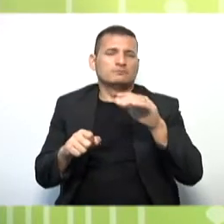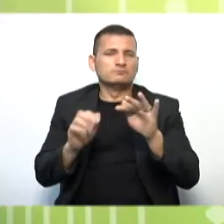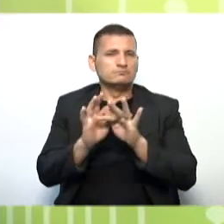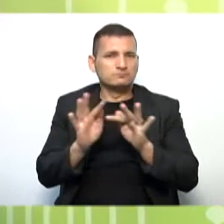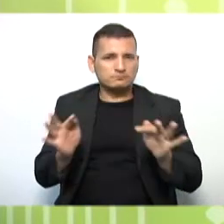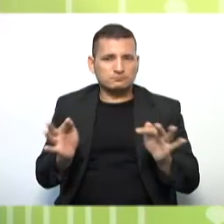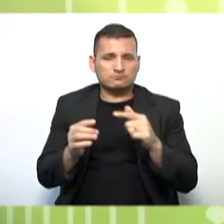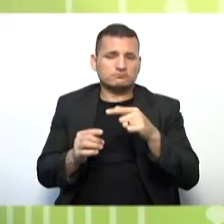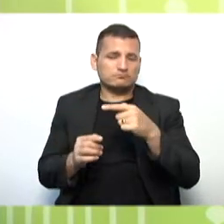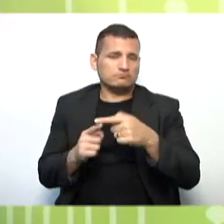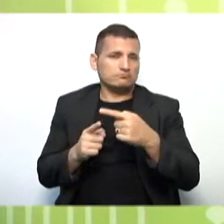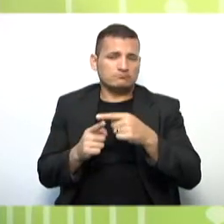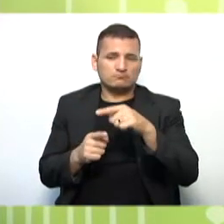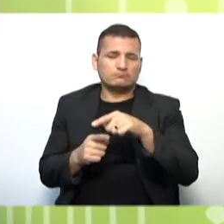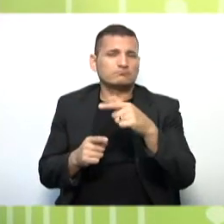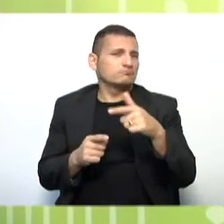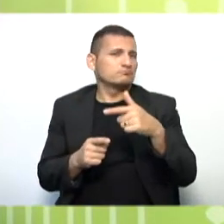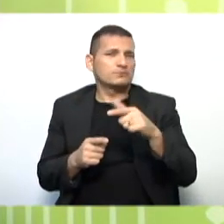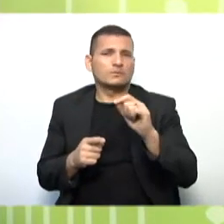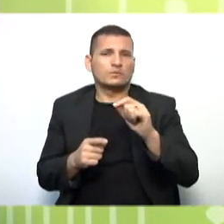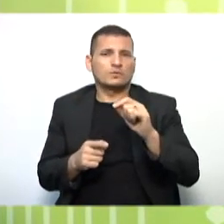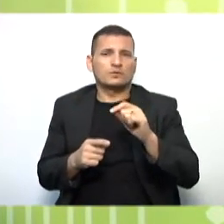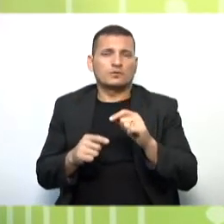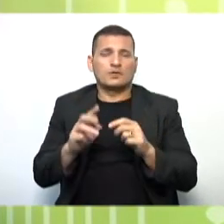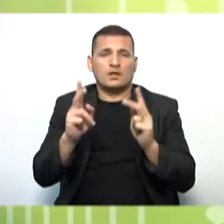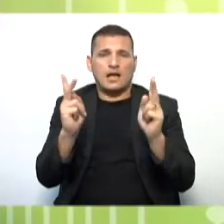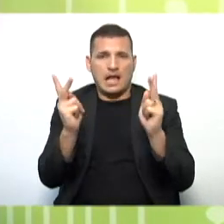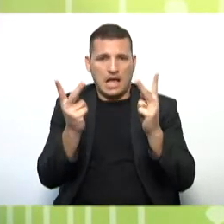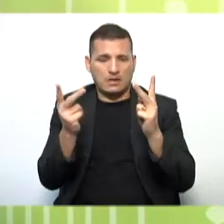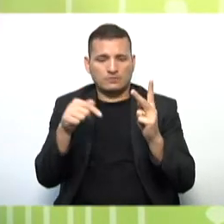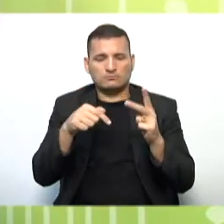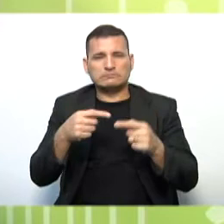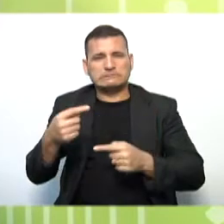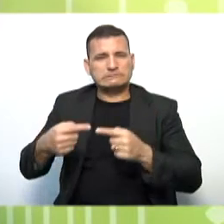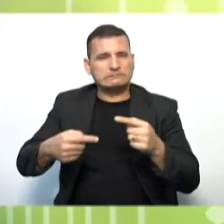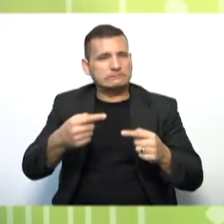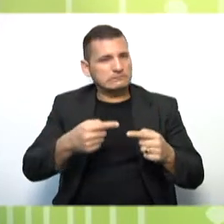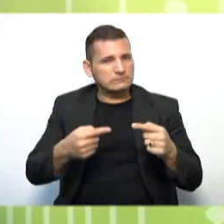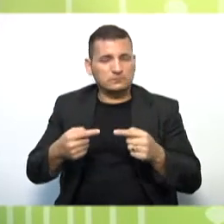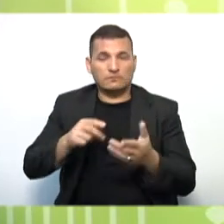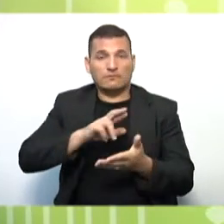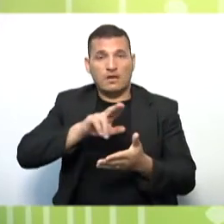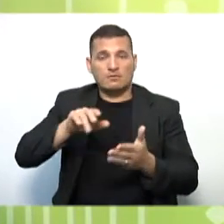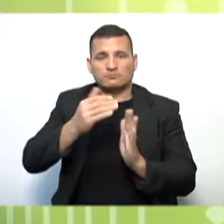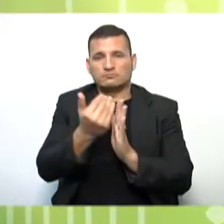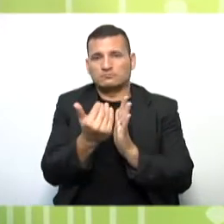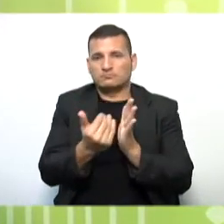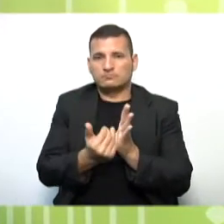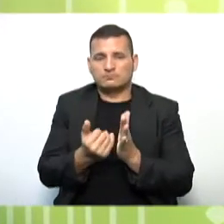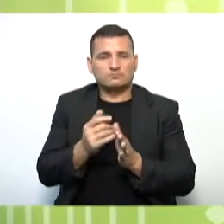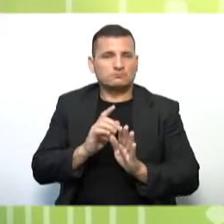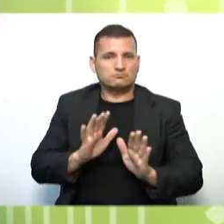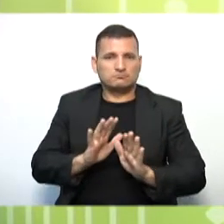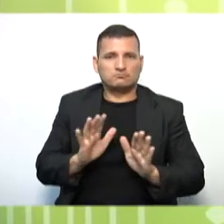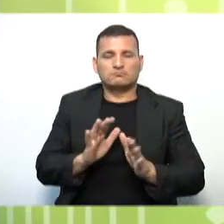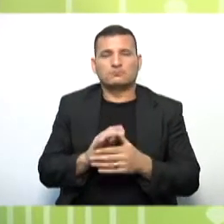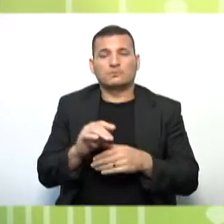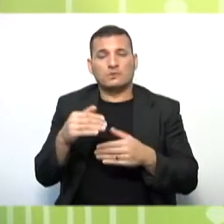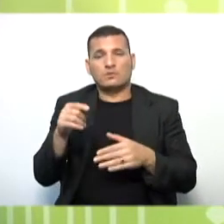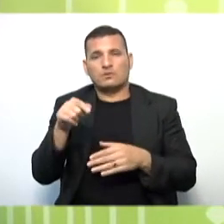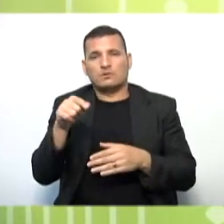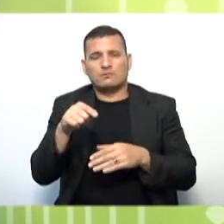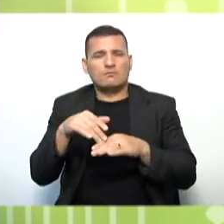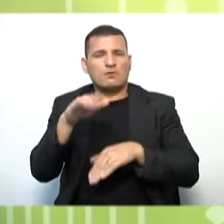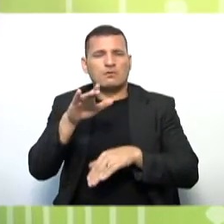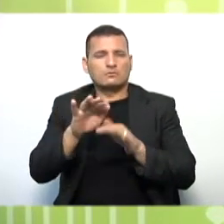eu não tenho que gerenciar disputa de hardware entre diversos programas rodando. Nesse sentido, então, ele é considerado